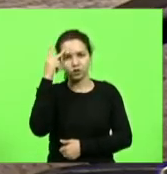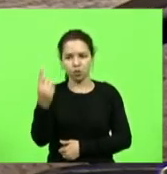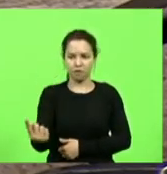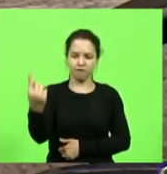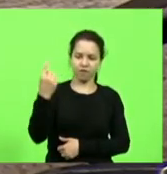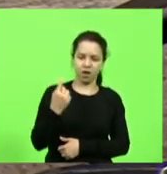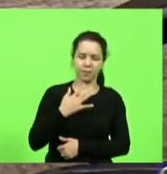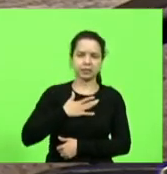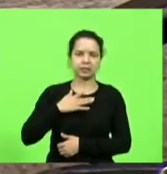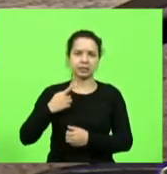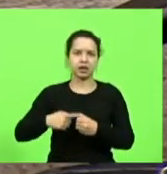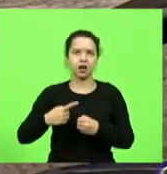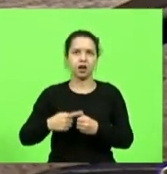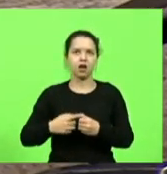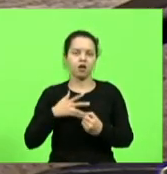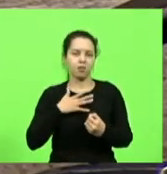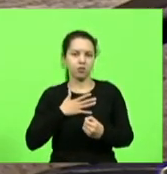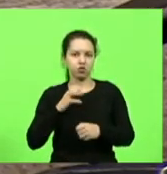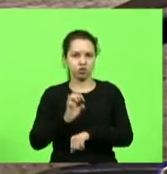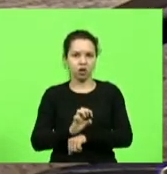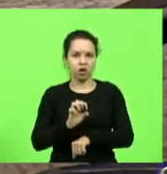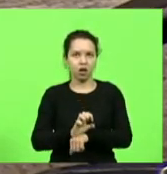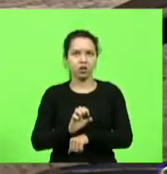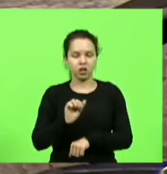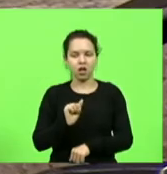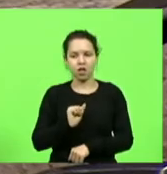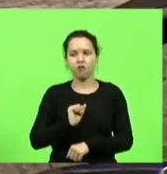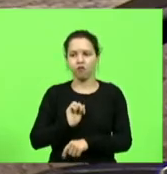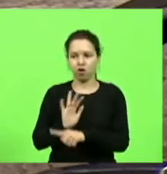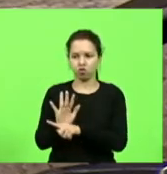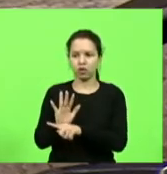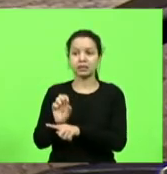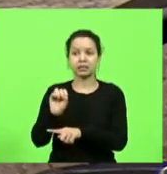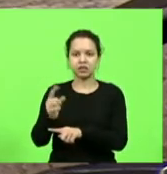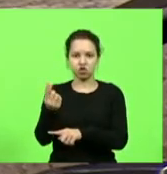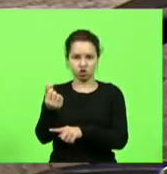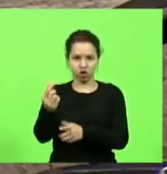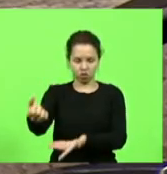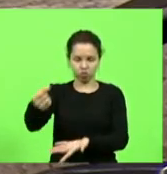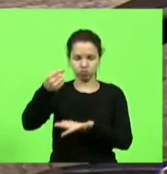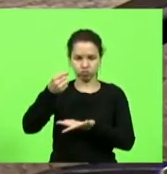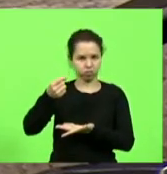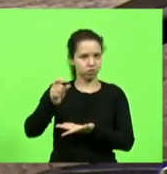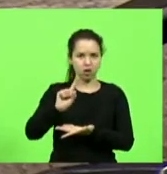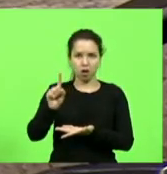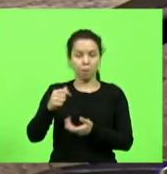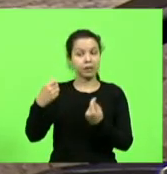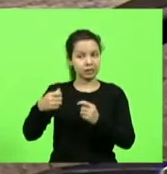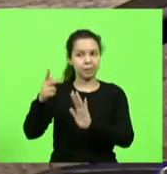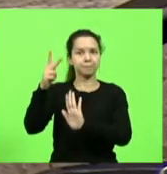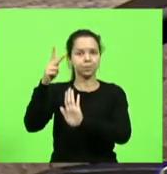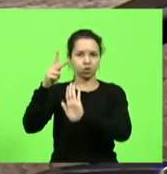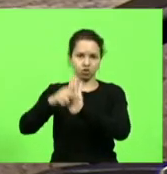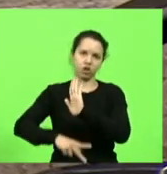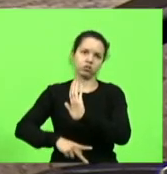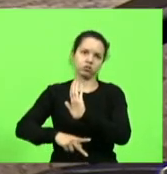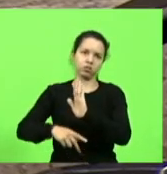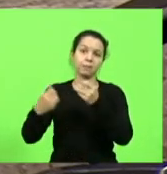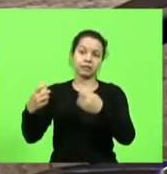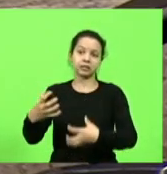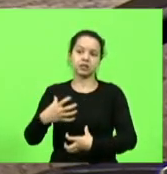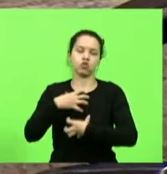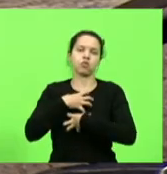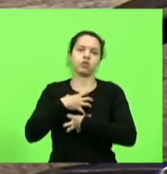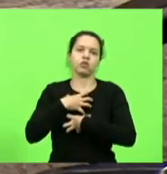estado e só vai receber o meu apoio se ele tiver um saco de dinheiro. Ele tem que ter um projeto e ele tem que ter um sentimento. E esse sentimento de se perguntar o que eu